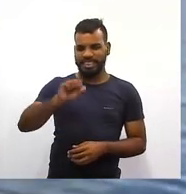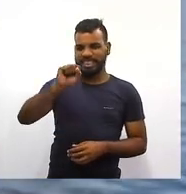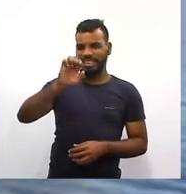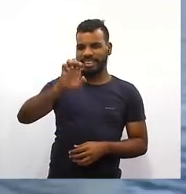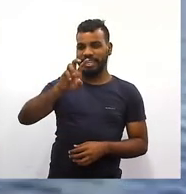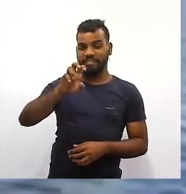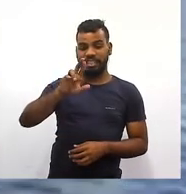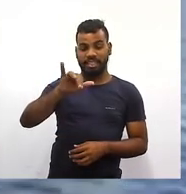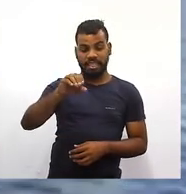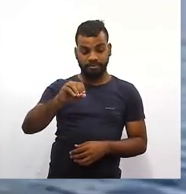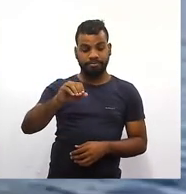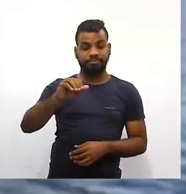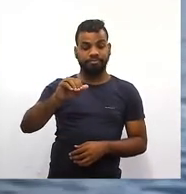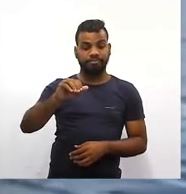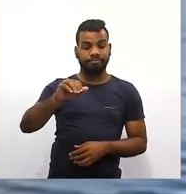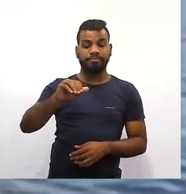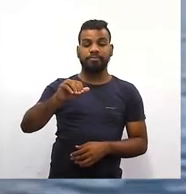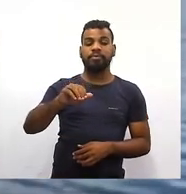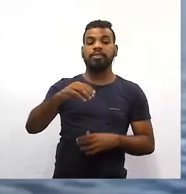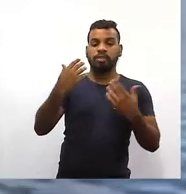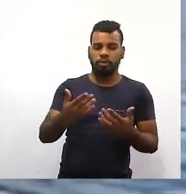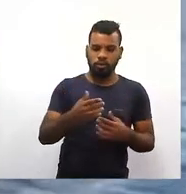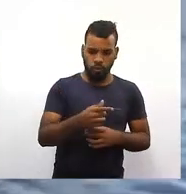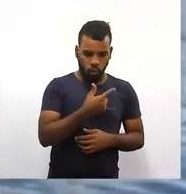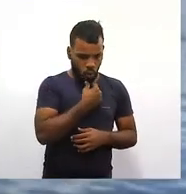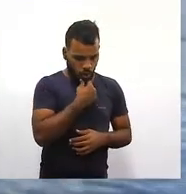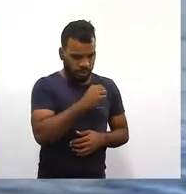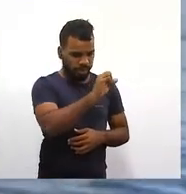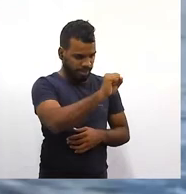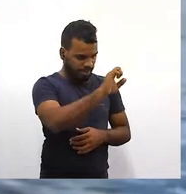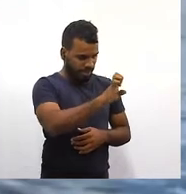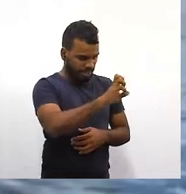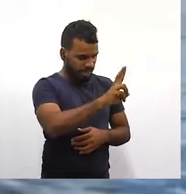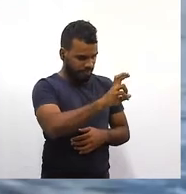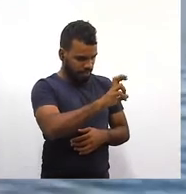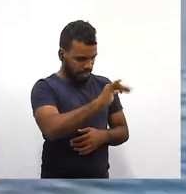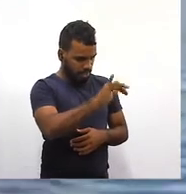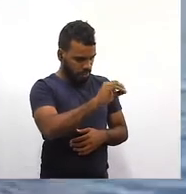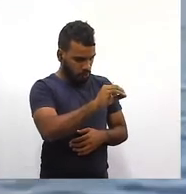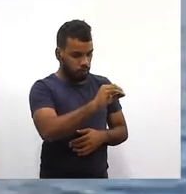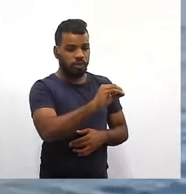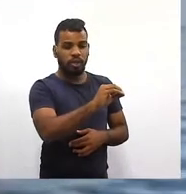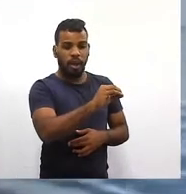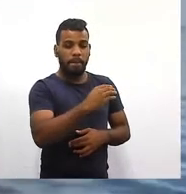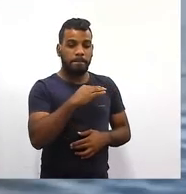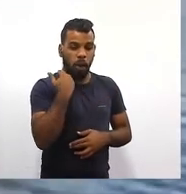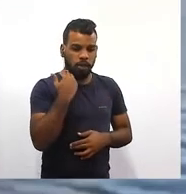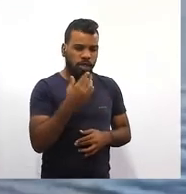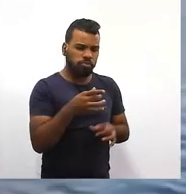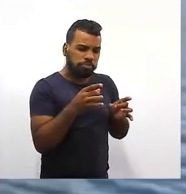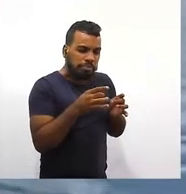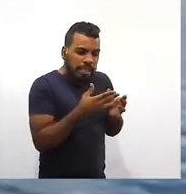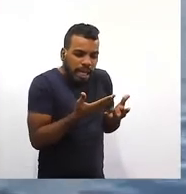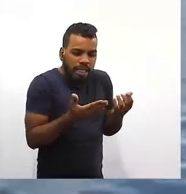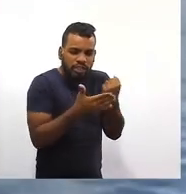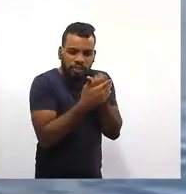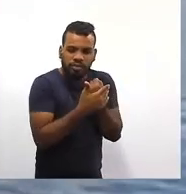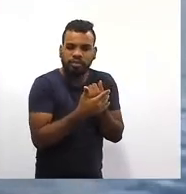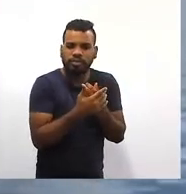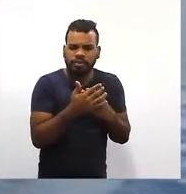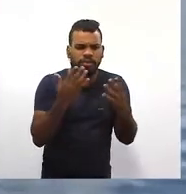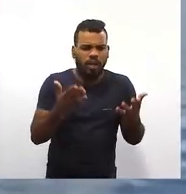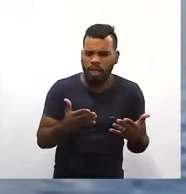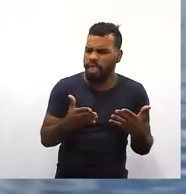Severino vem fugindo da morte. E ele encontra com a morte o tempo inteiro. É o enterro, é o velório, é